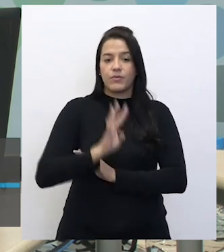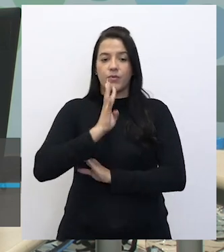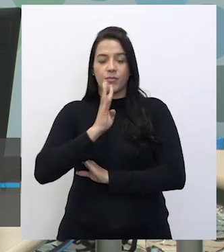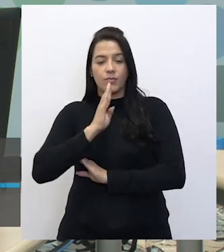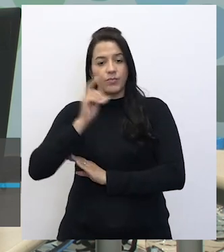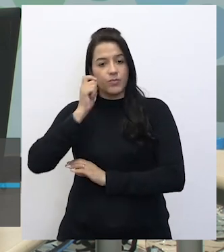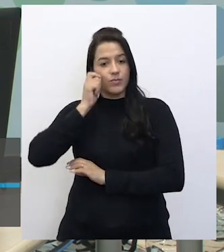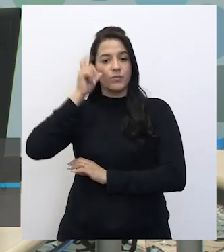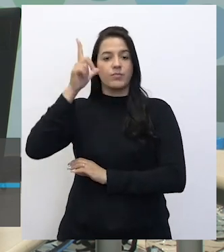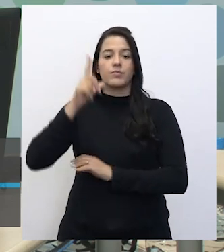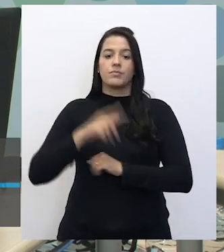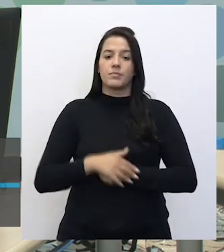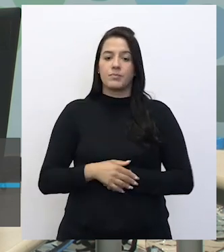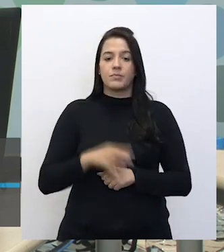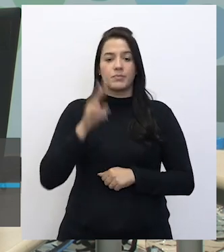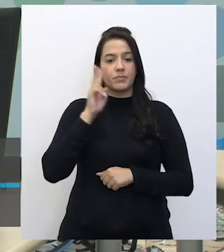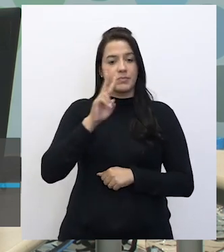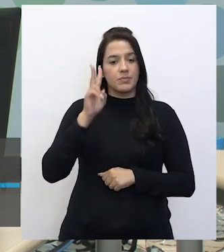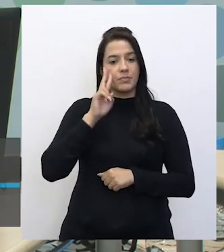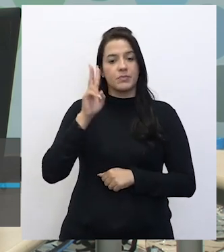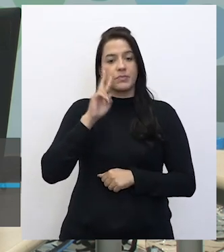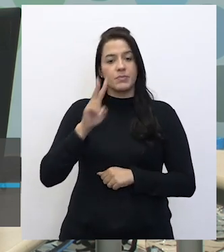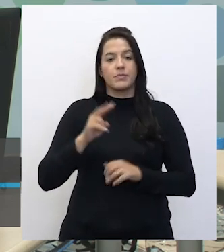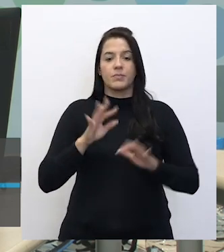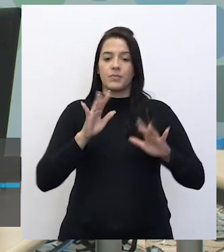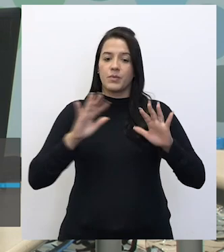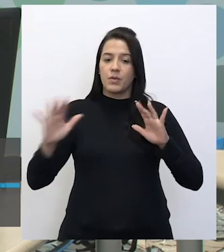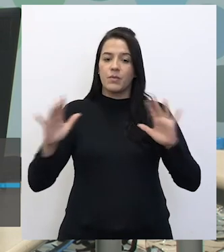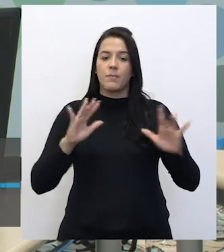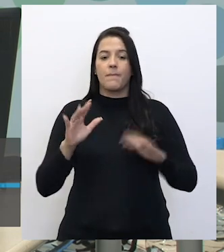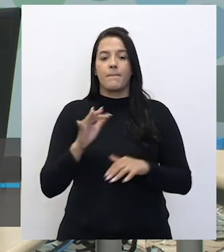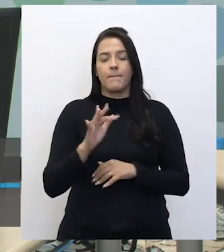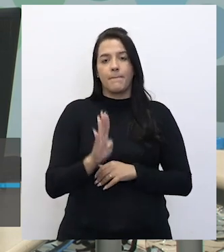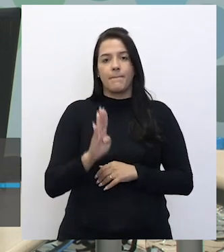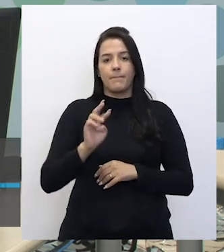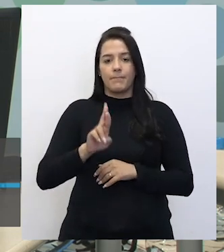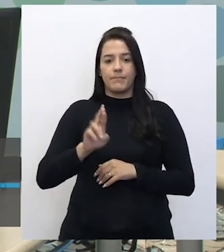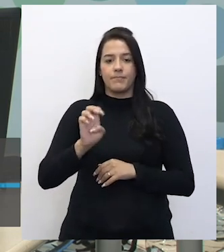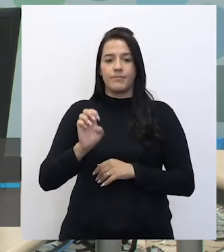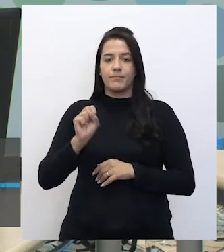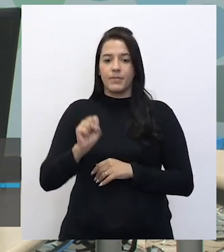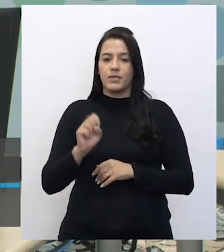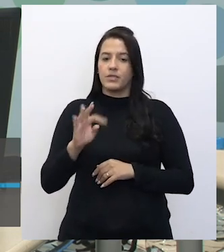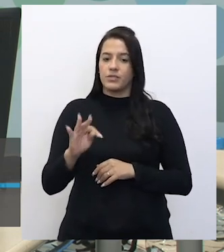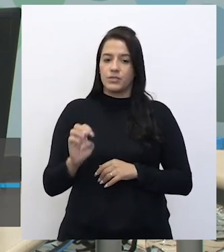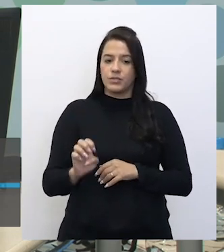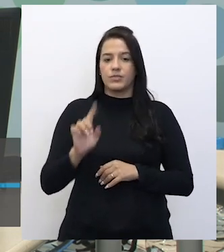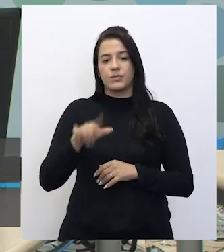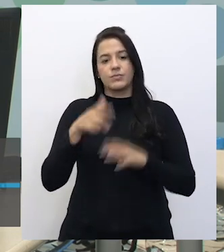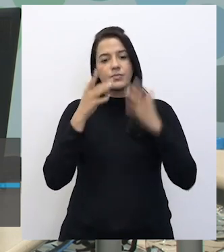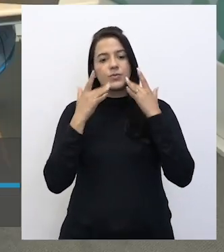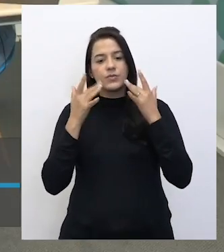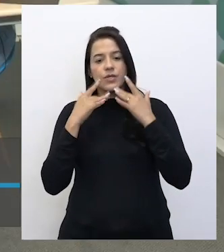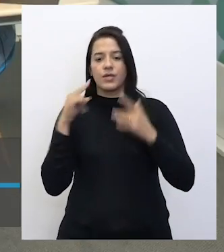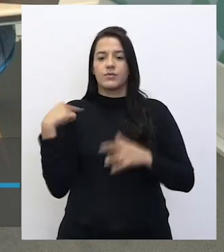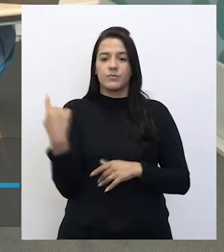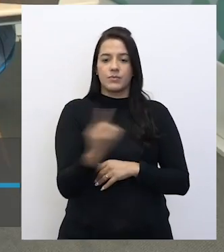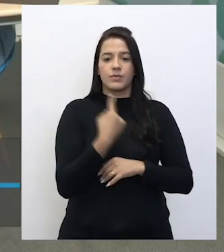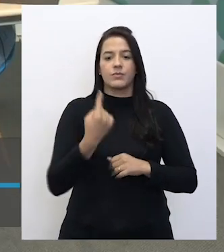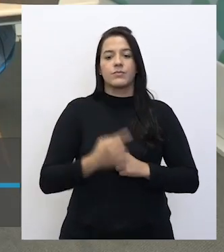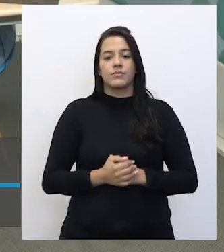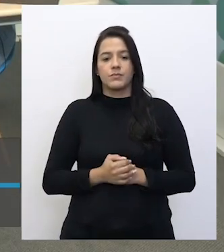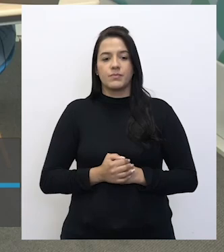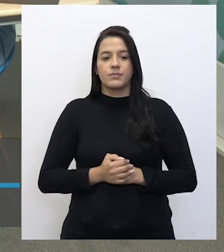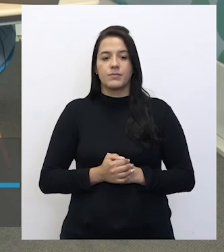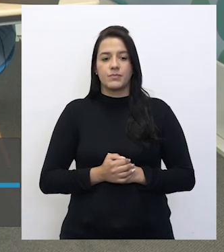né? Bem gramsciana essa noção aí que Brecht, né, traz para o teatro e para a gente, né? Legal, muito bem